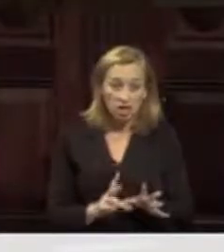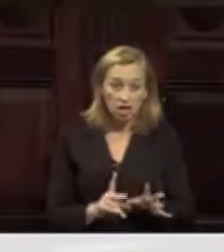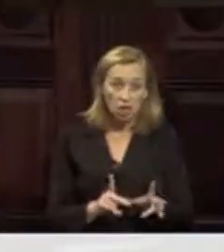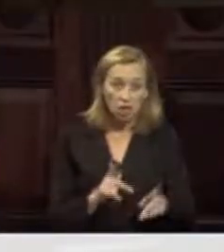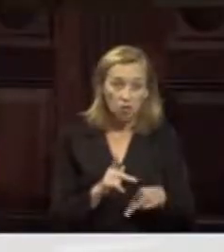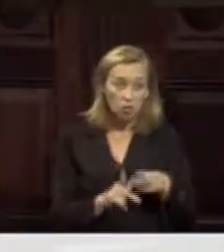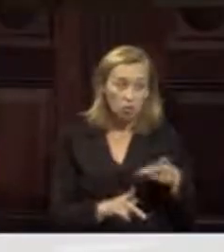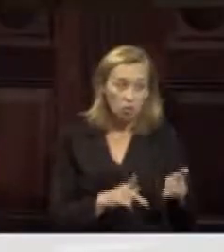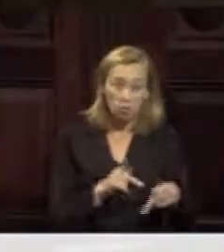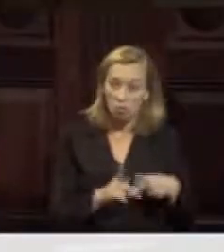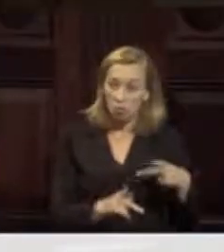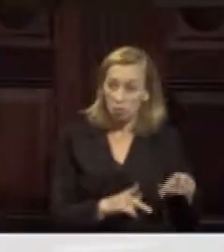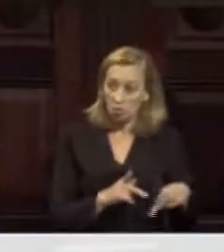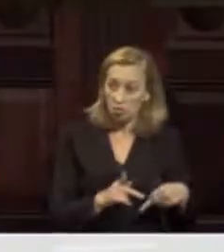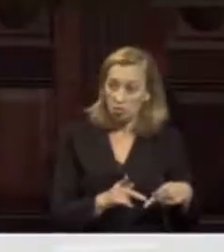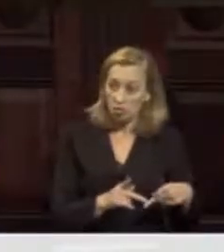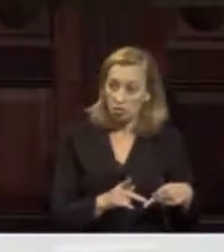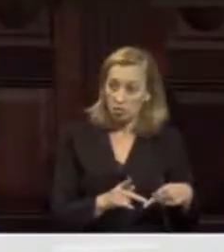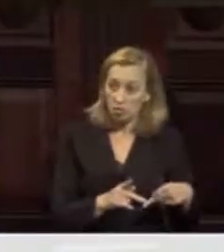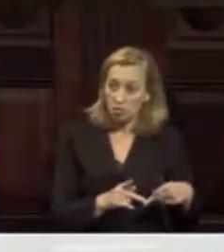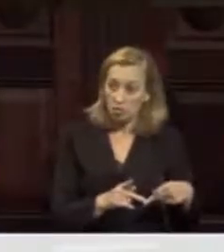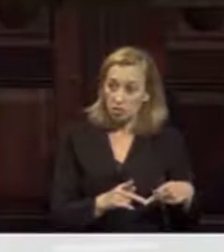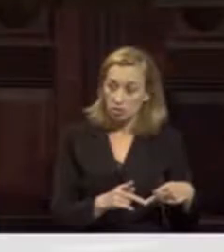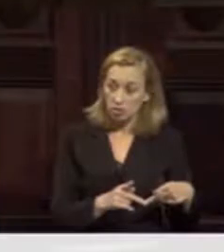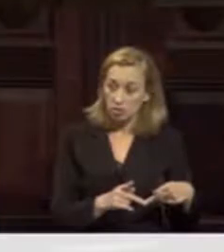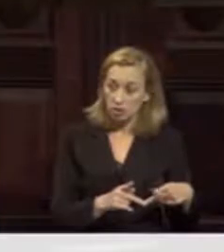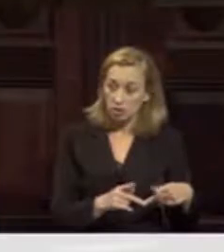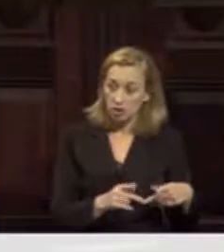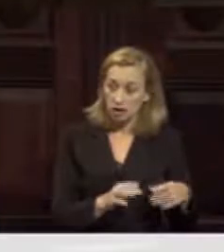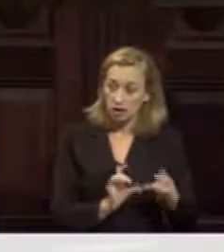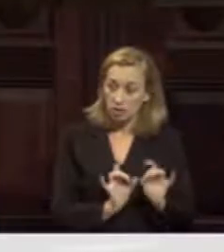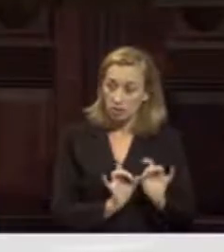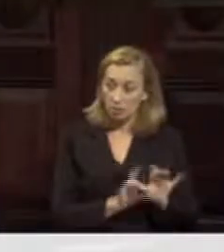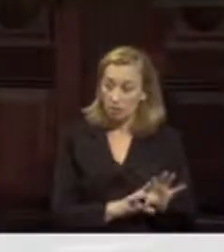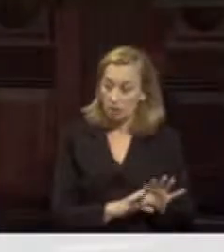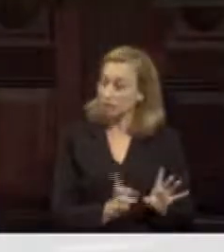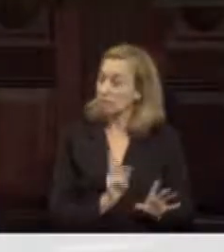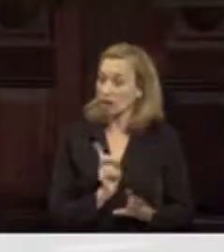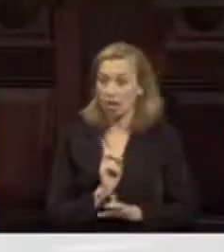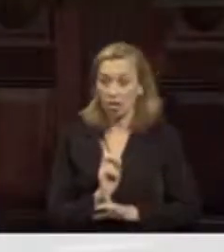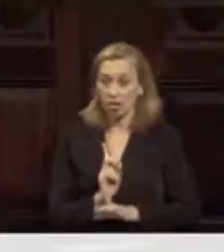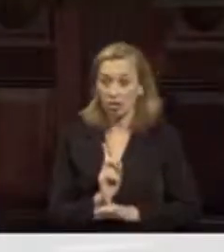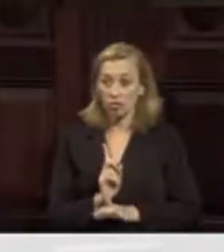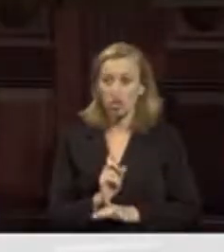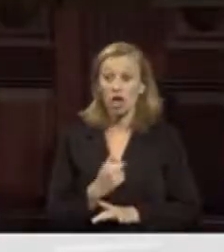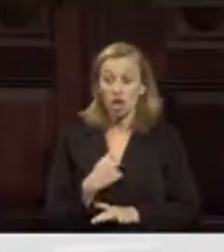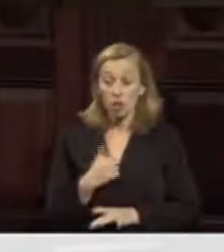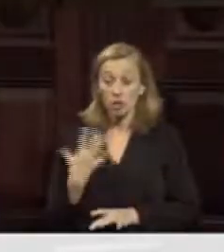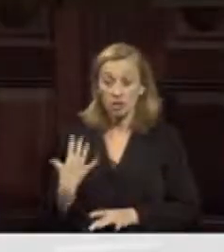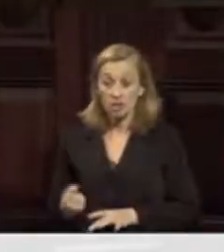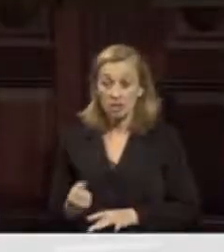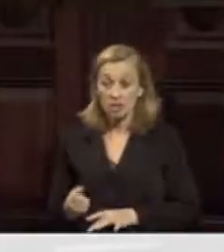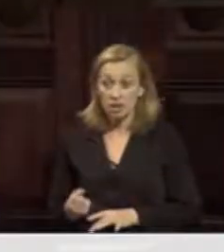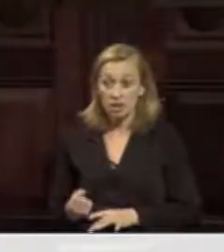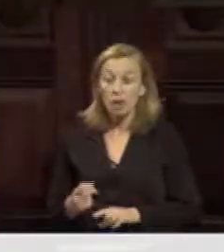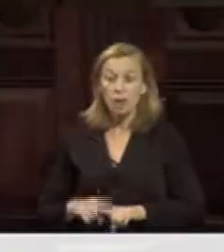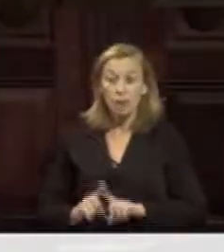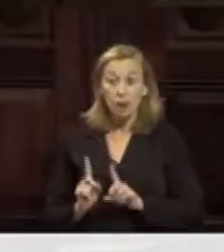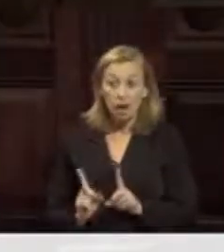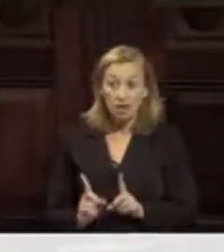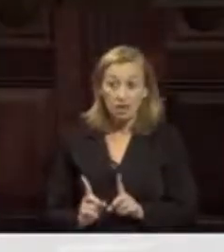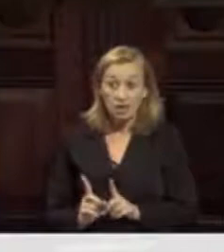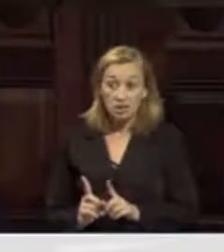própria sorte? Claro que não. Por isso aceitei e apoiei a intervenção. Mas,